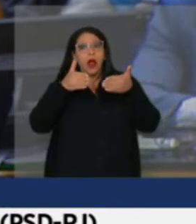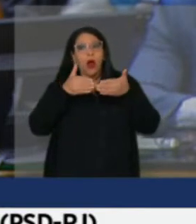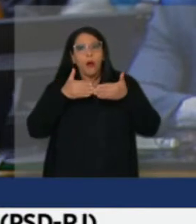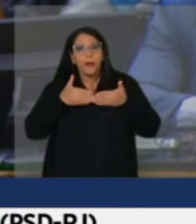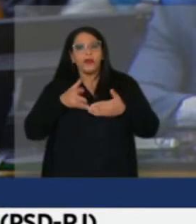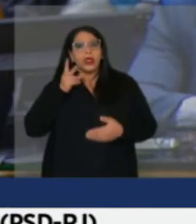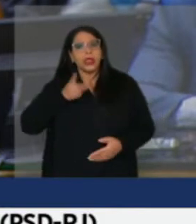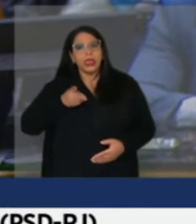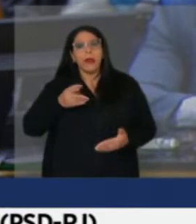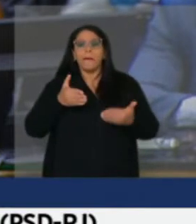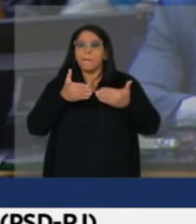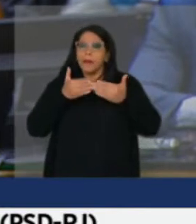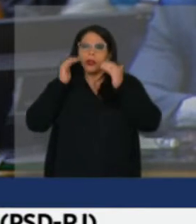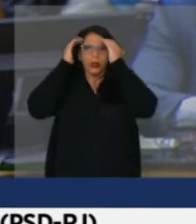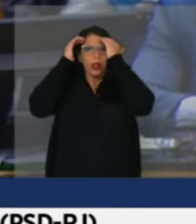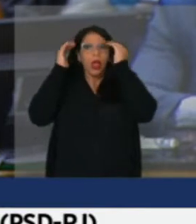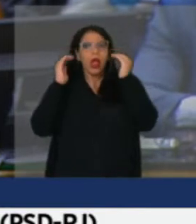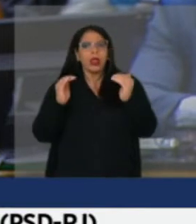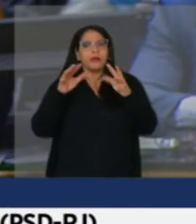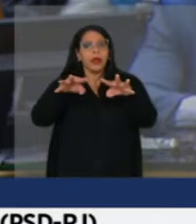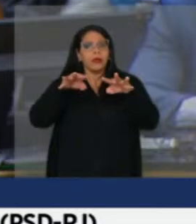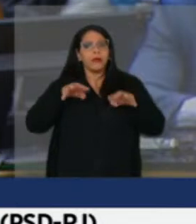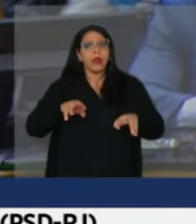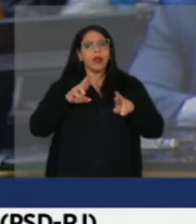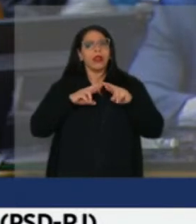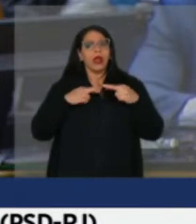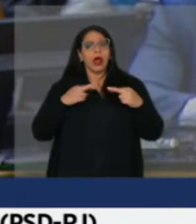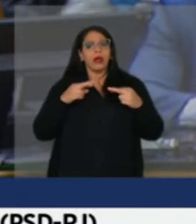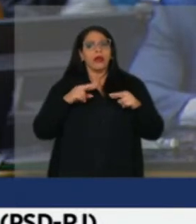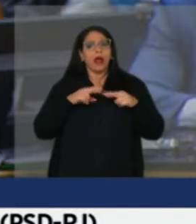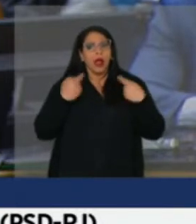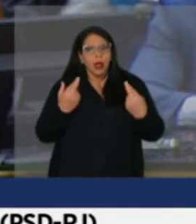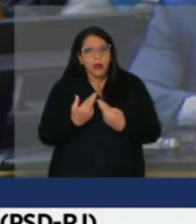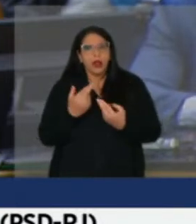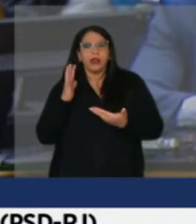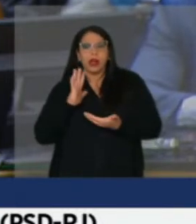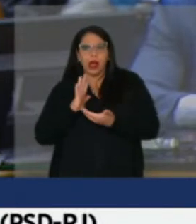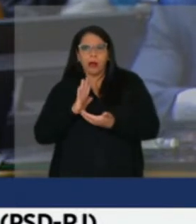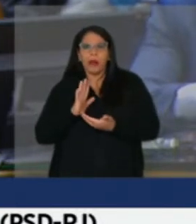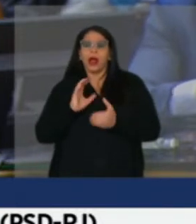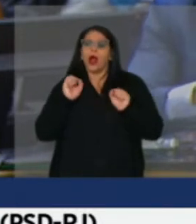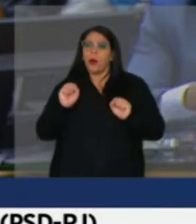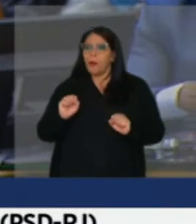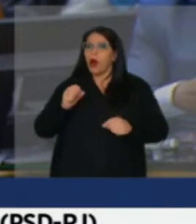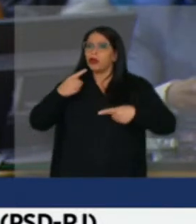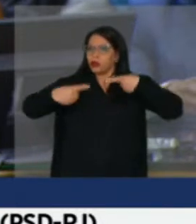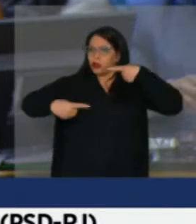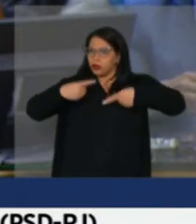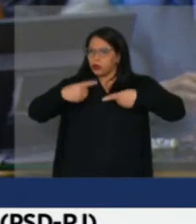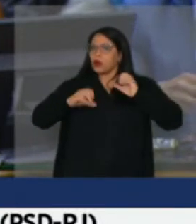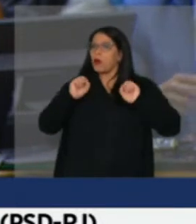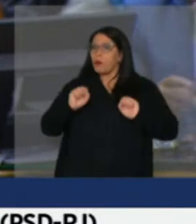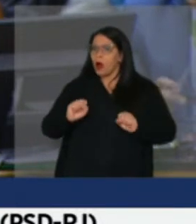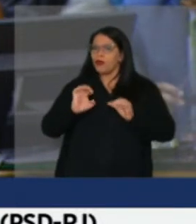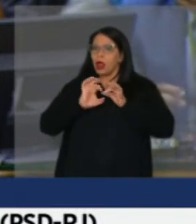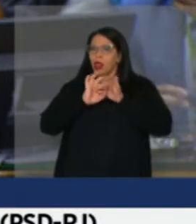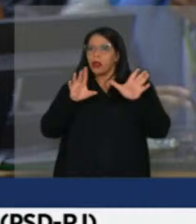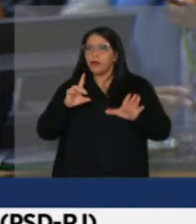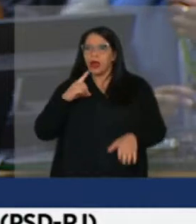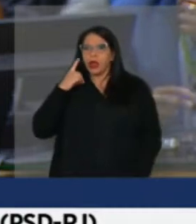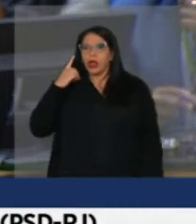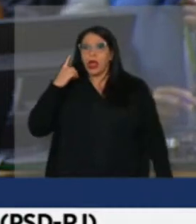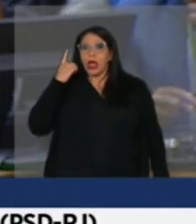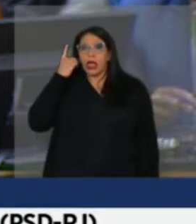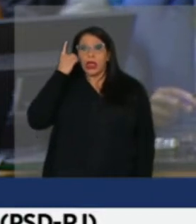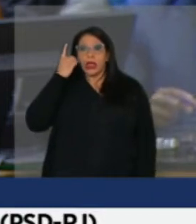sempre pedindo respeito por esse plenário, eu passo à discussão, e os primeiros oradores são a deputada Carolina